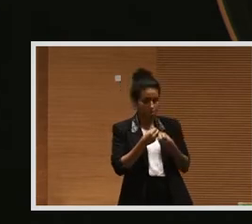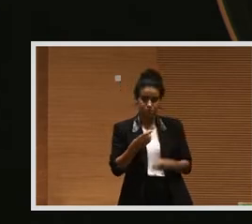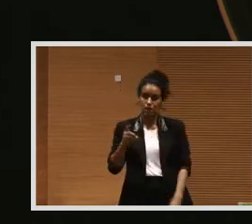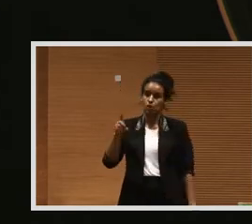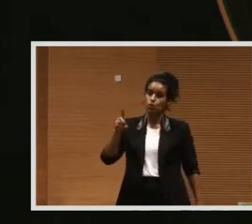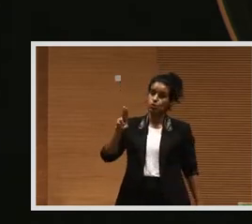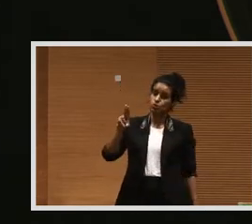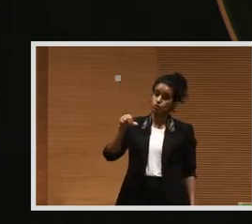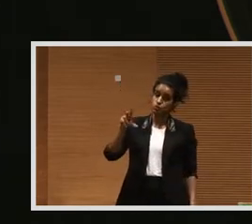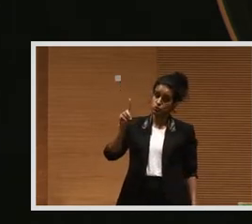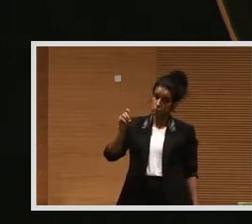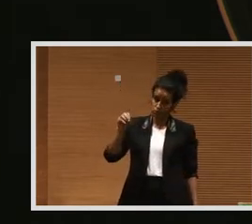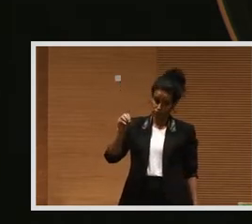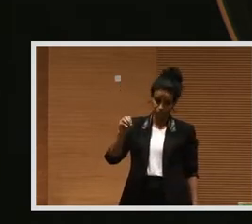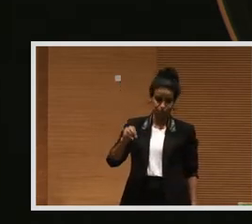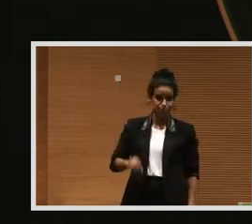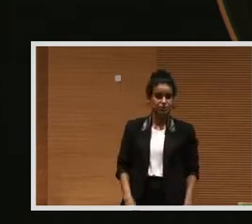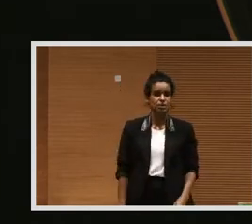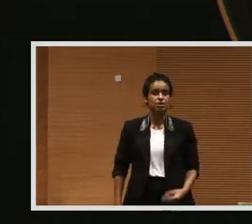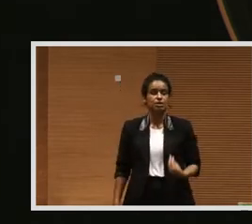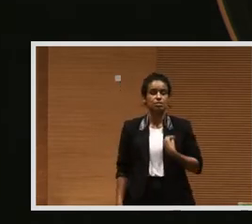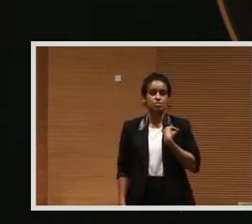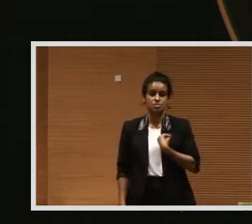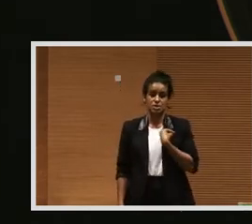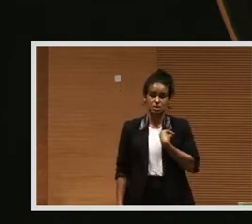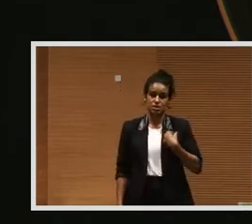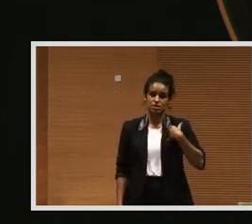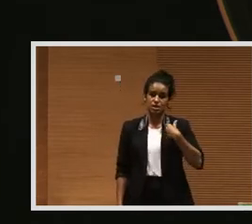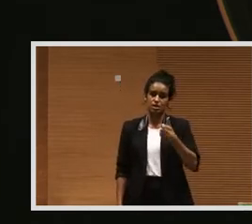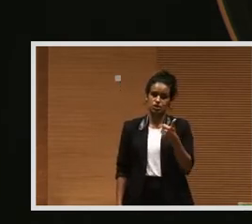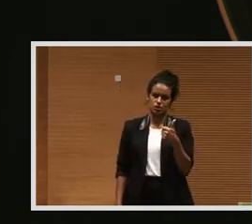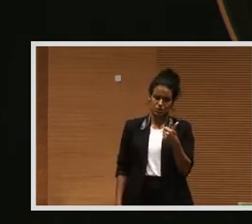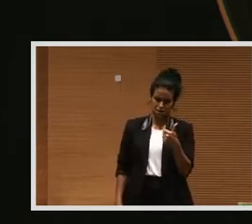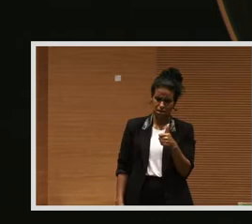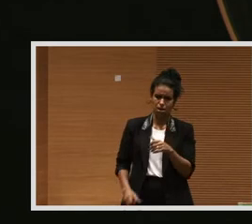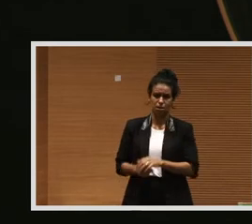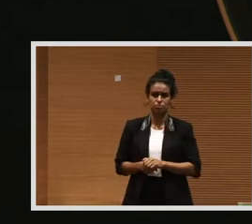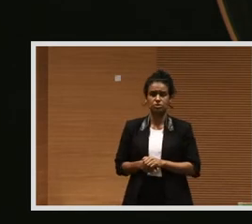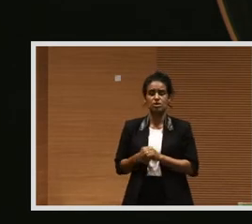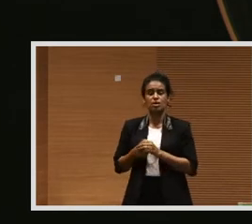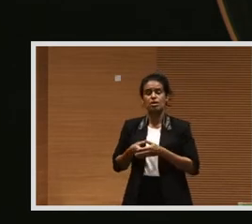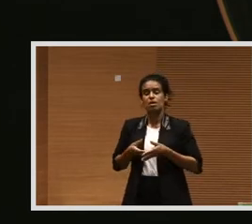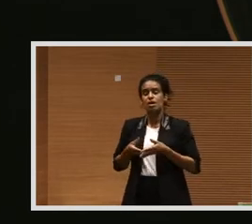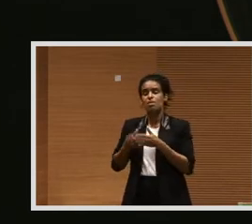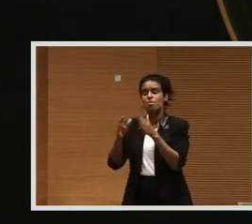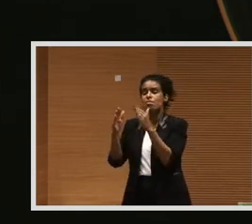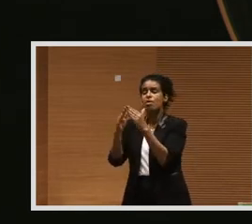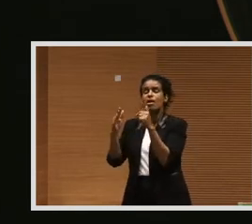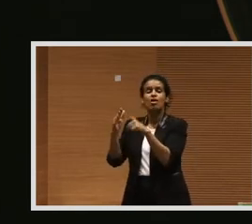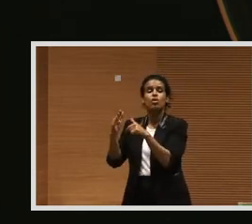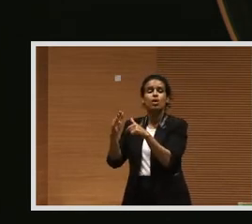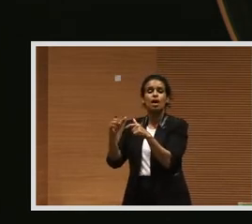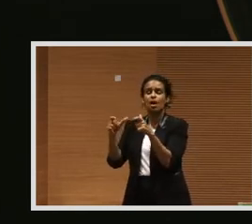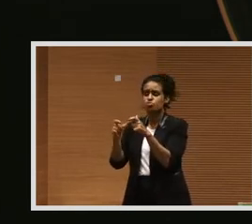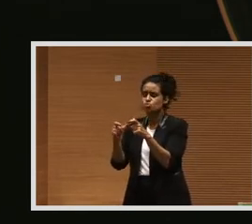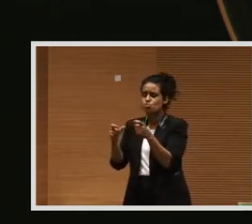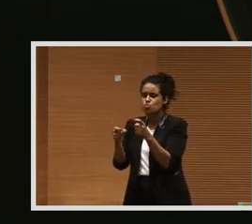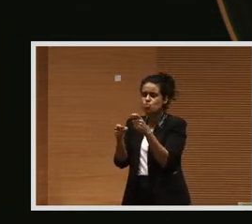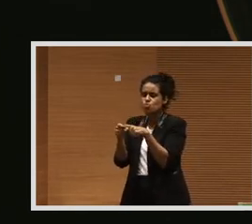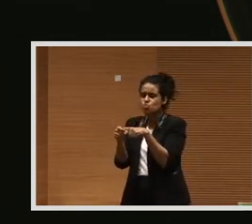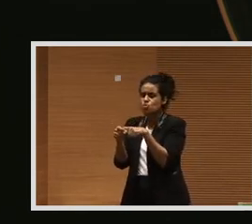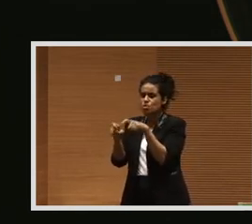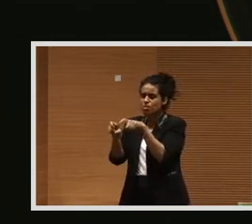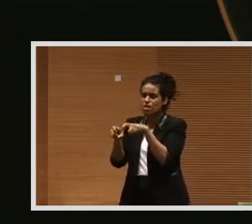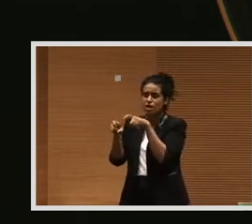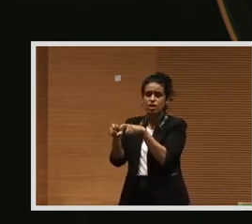11 anos, morando numa cidade bem pequena, no interior paulista, né, que adorava